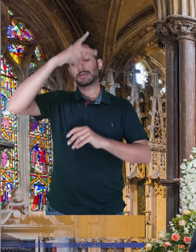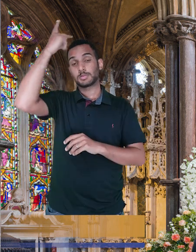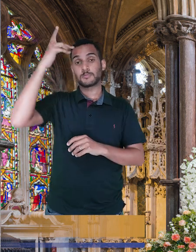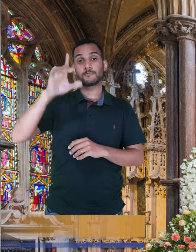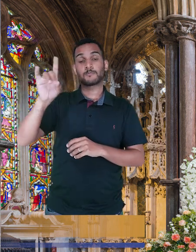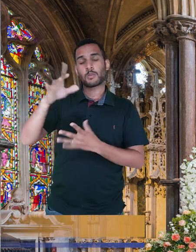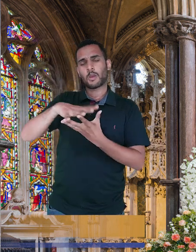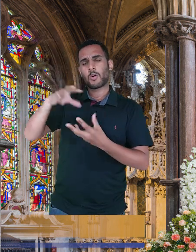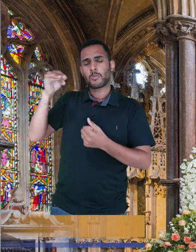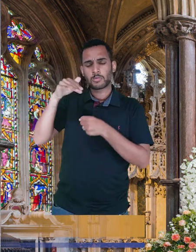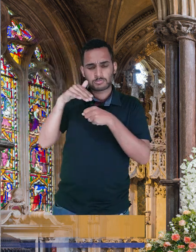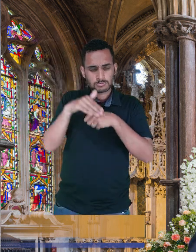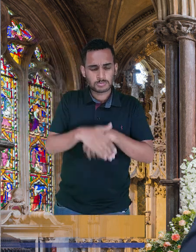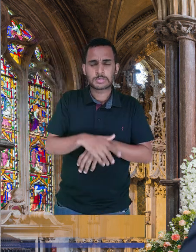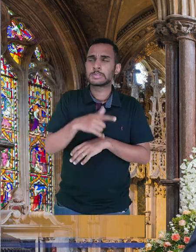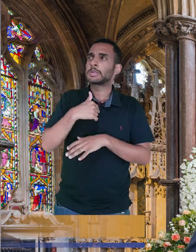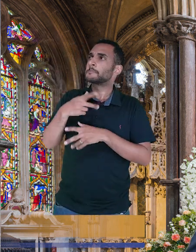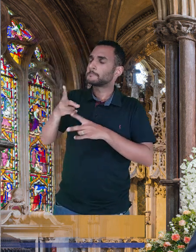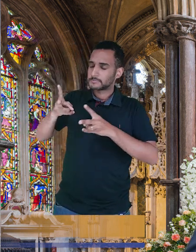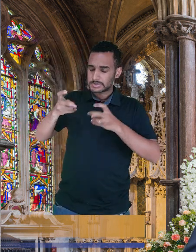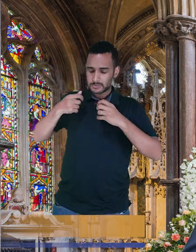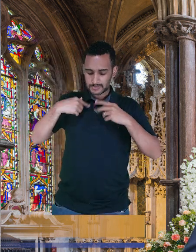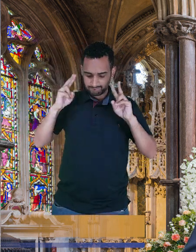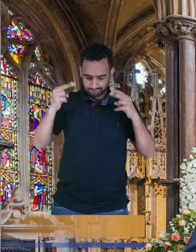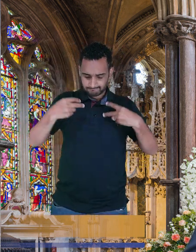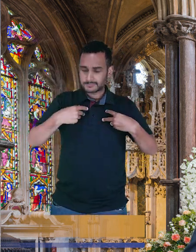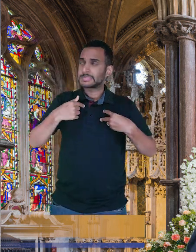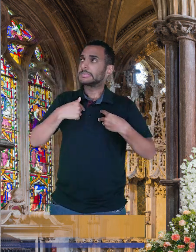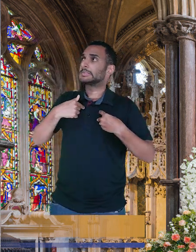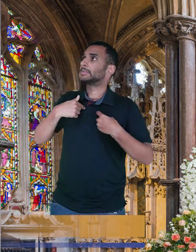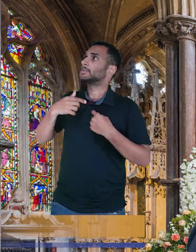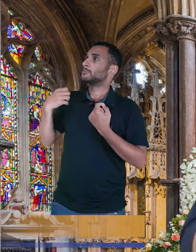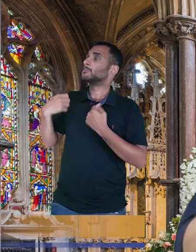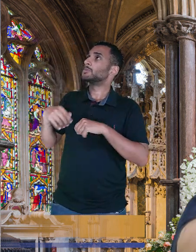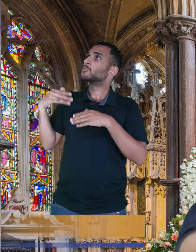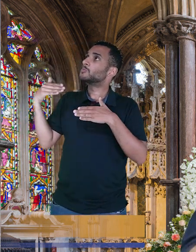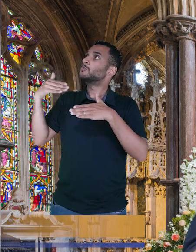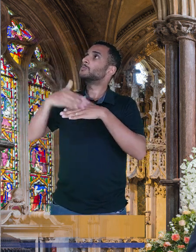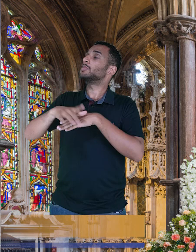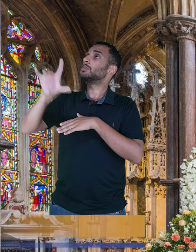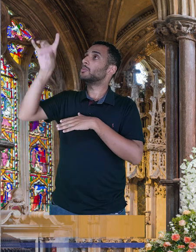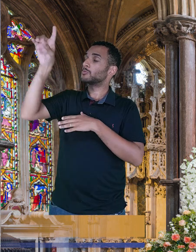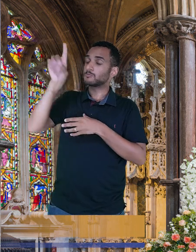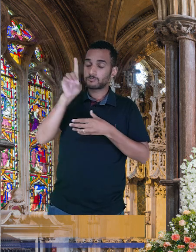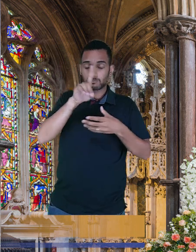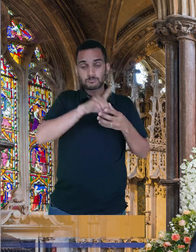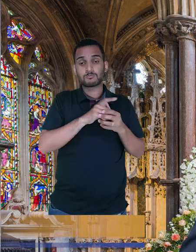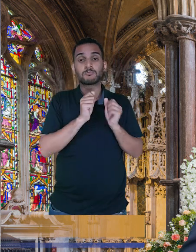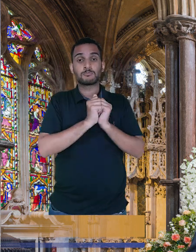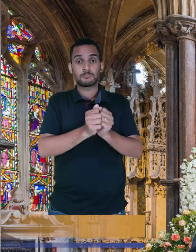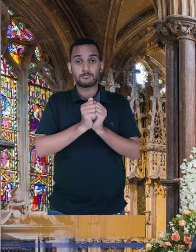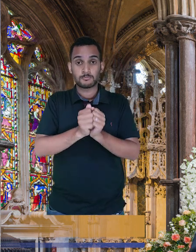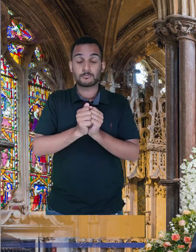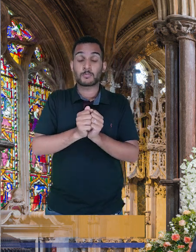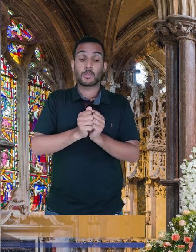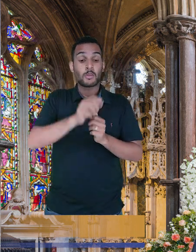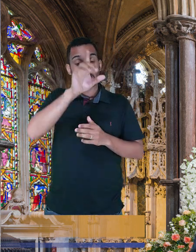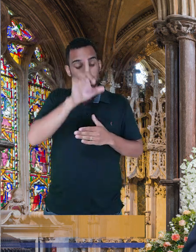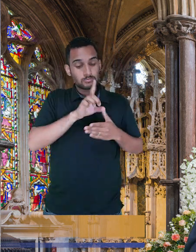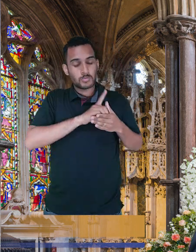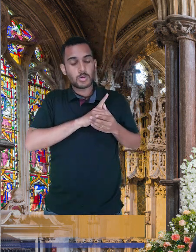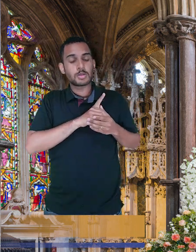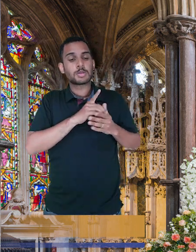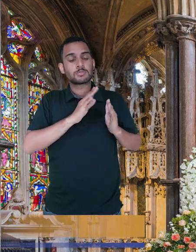A alma humilde reconhece a sua inteira dependência de Deus e pela presença dele em nós. É o hóspede